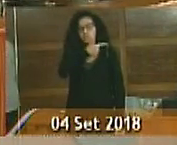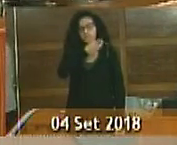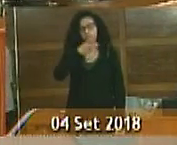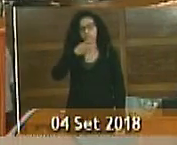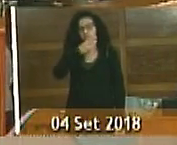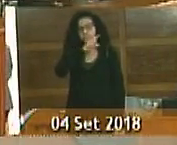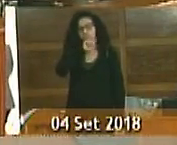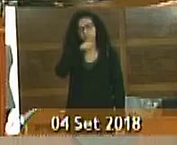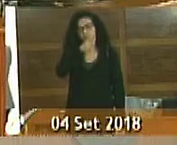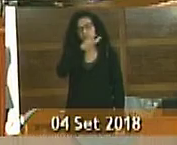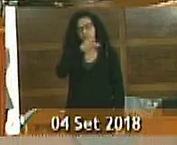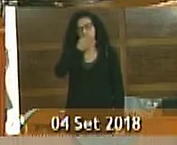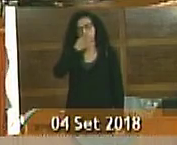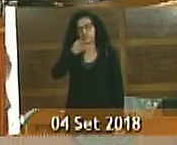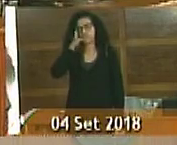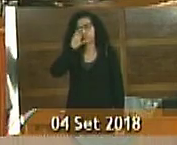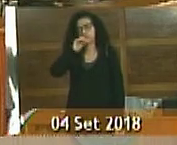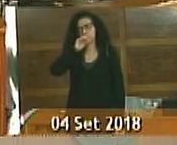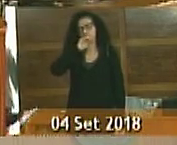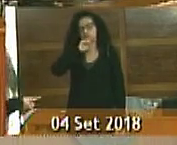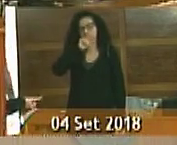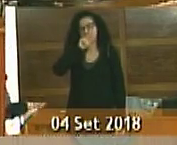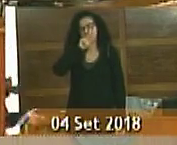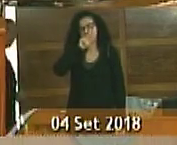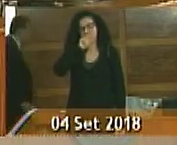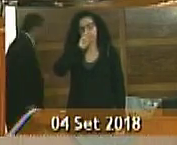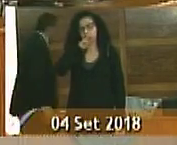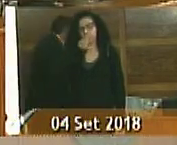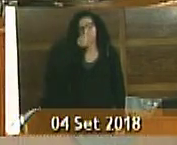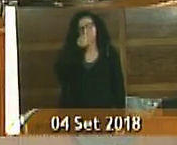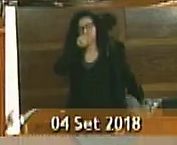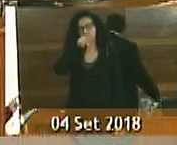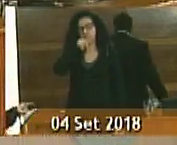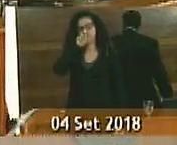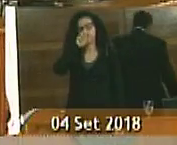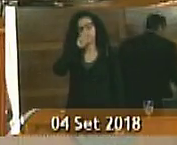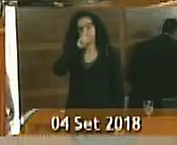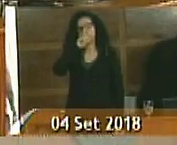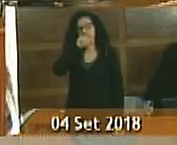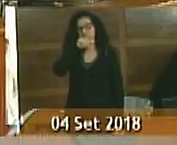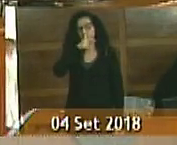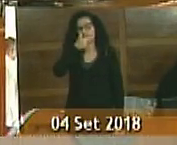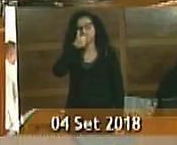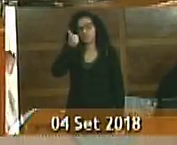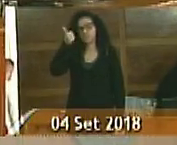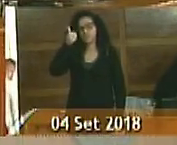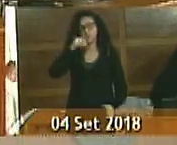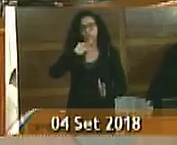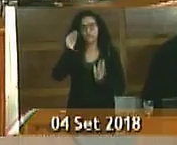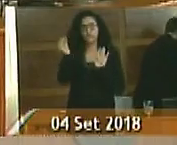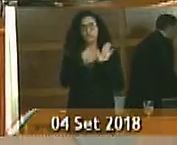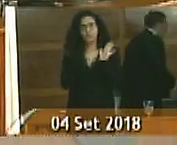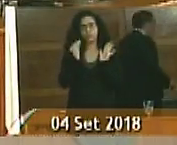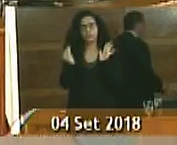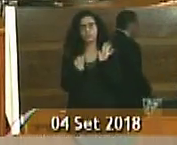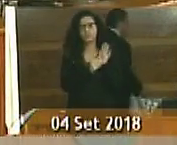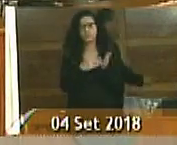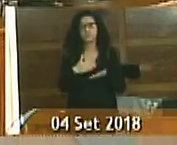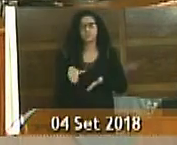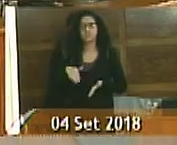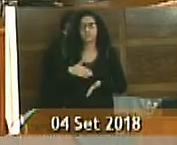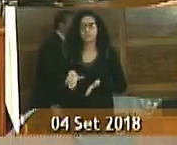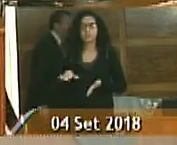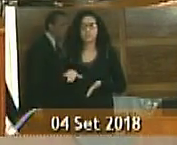23.450 de 2018, MP, datado de 21 de março de 2018, bem como seus anexos procedentes da Secretaria